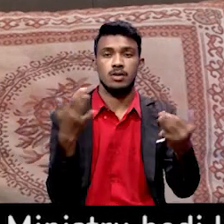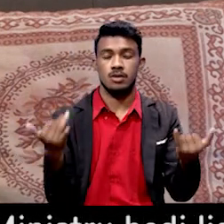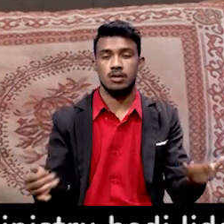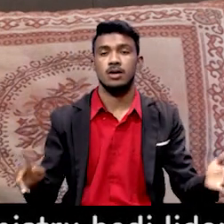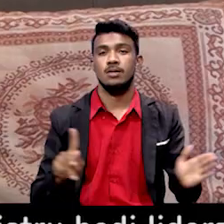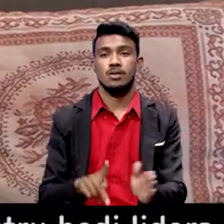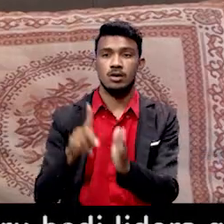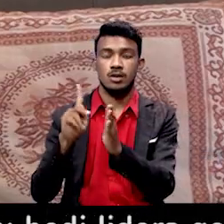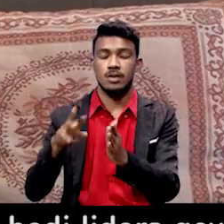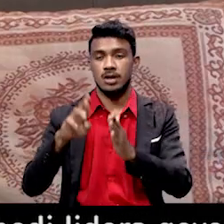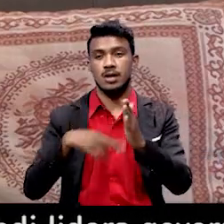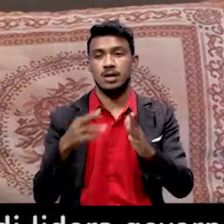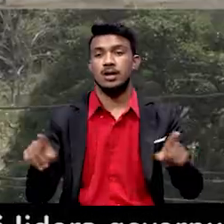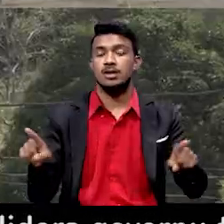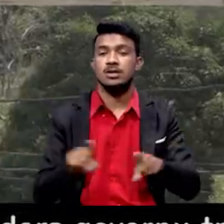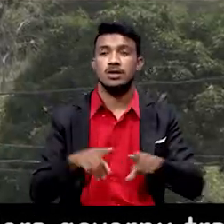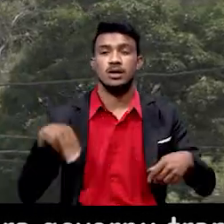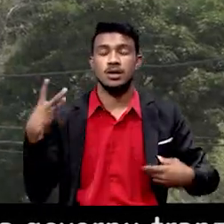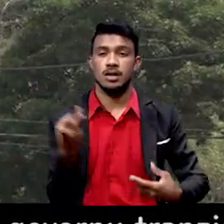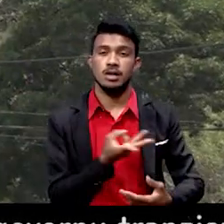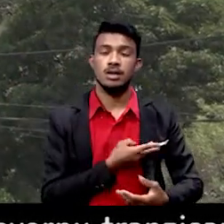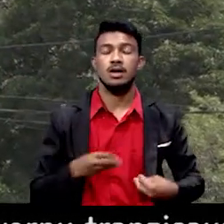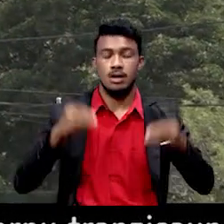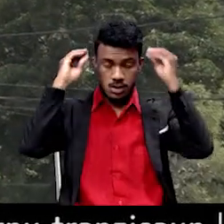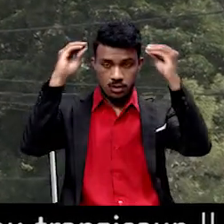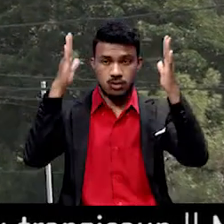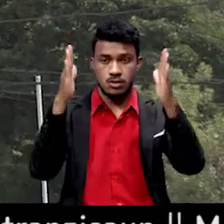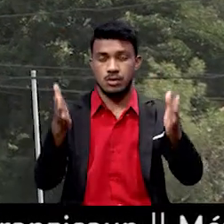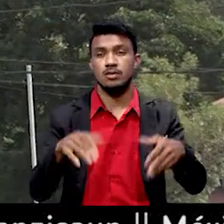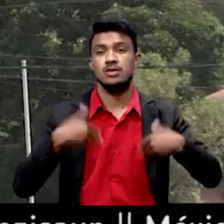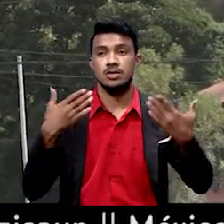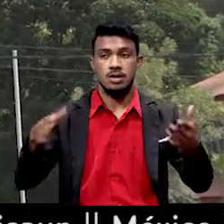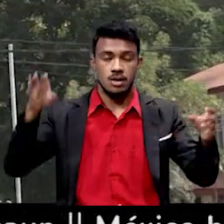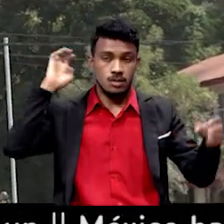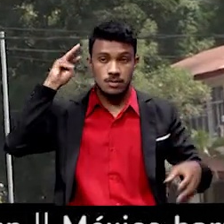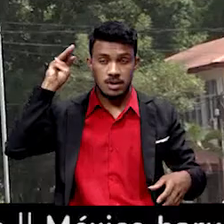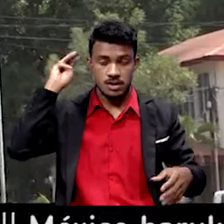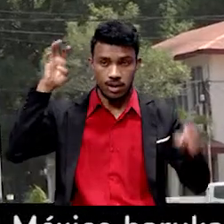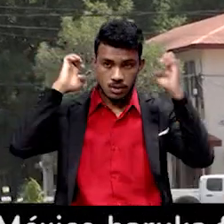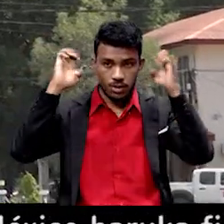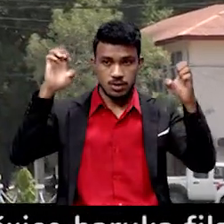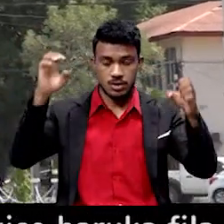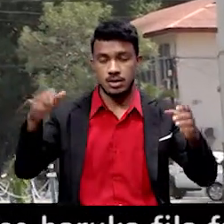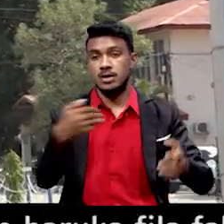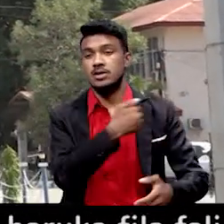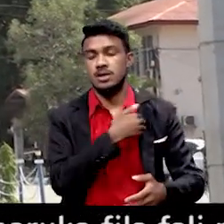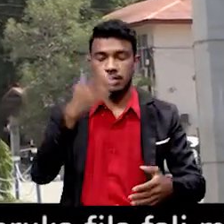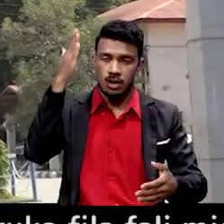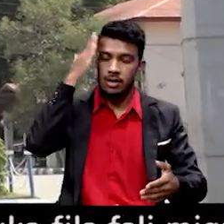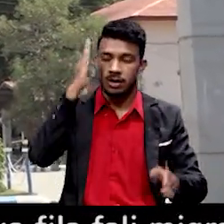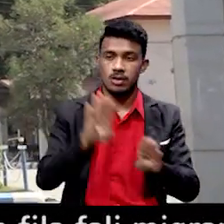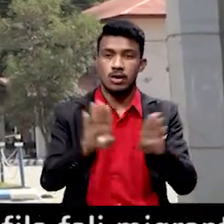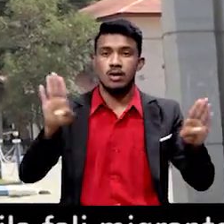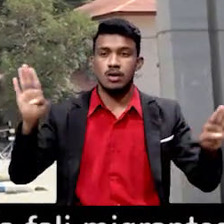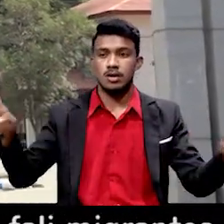agora o currículo, né, e está tudo hoje em sá. Ministério da Educação, desde o início até agora, se deu canoem a tua loca instituição ida, a